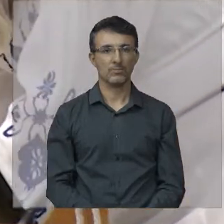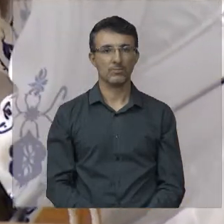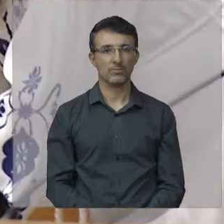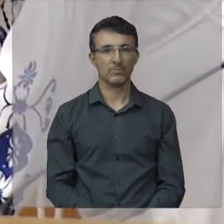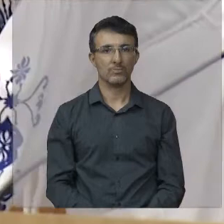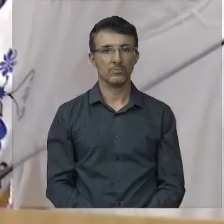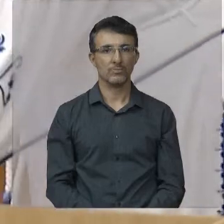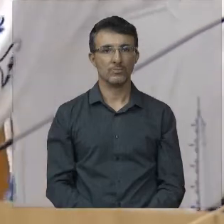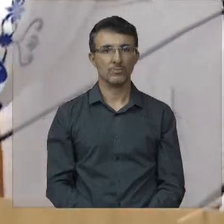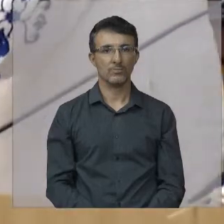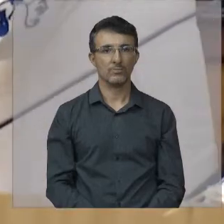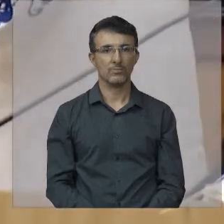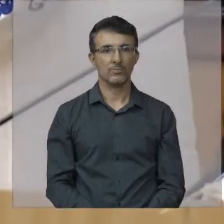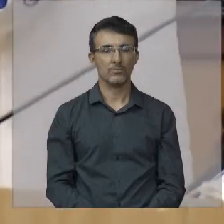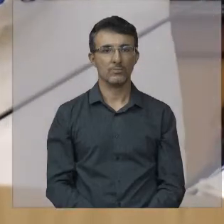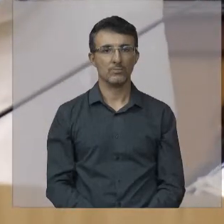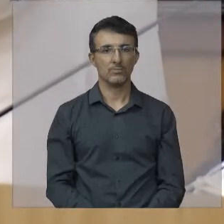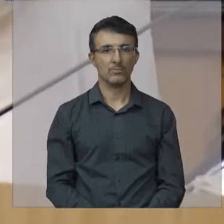Tá cheio de coisa aqui.